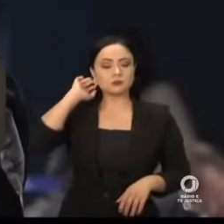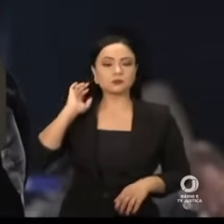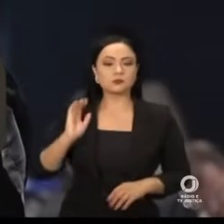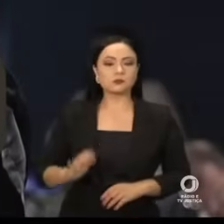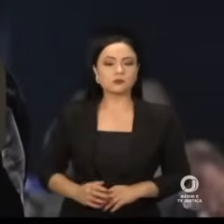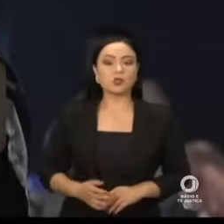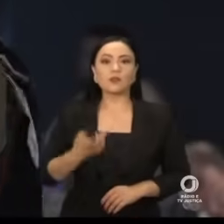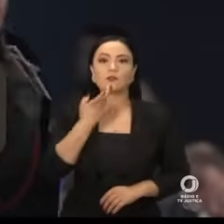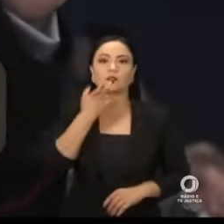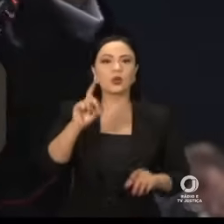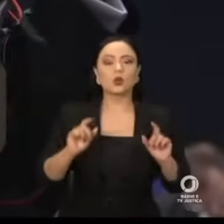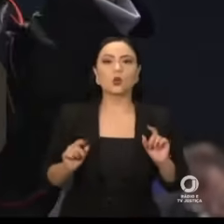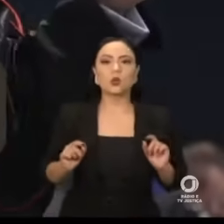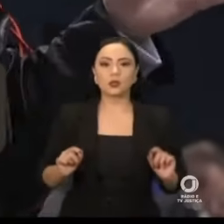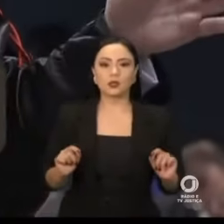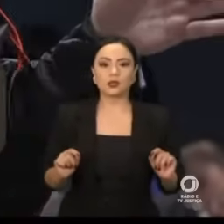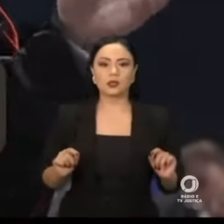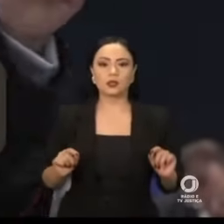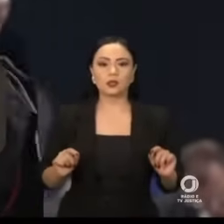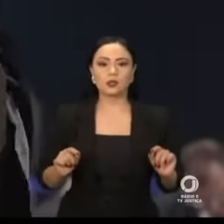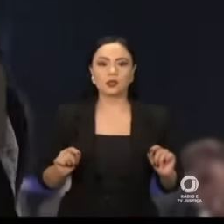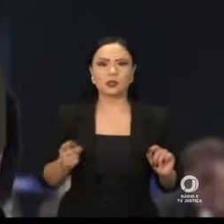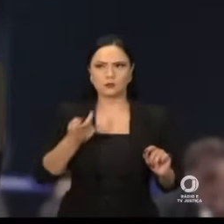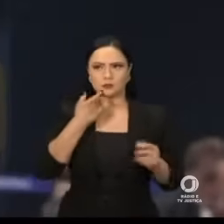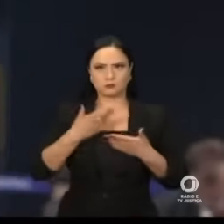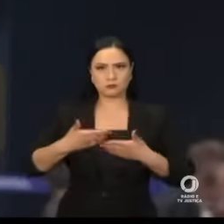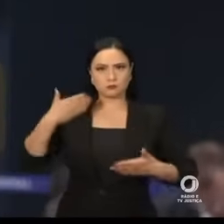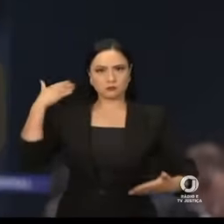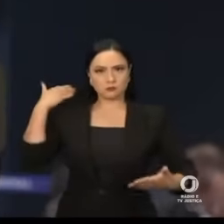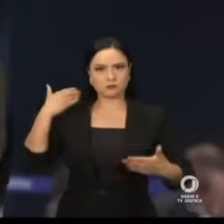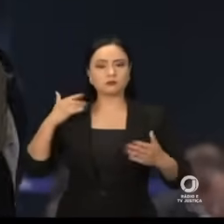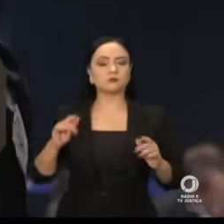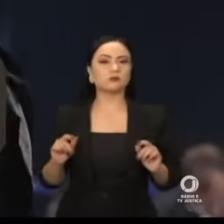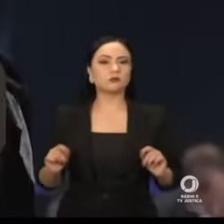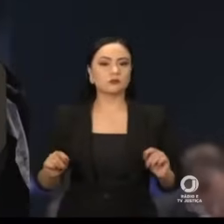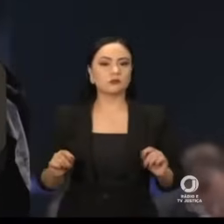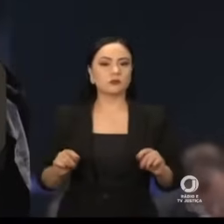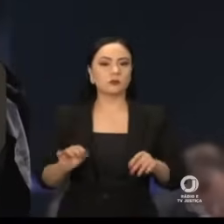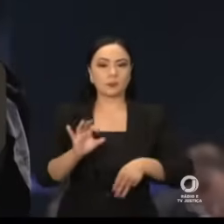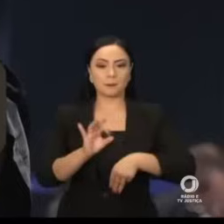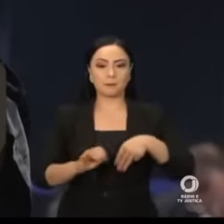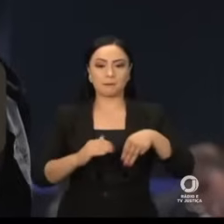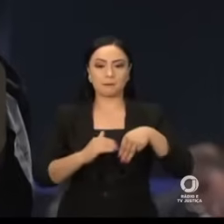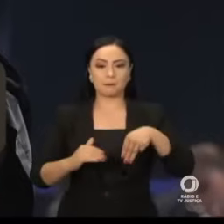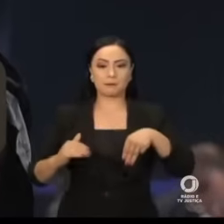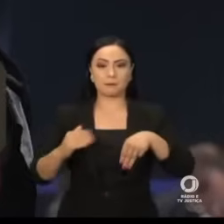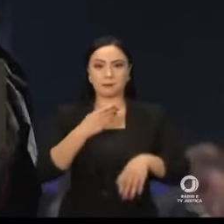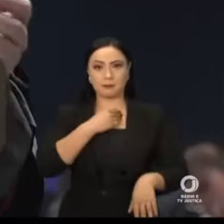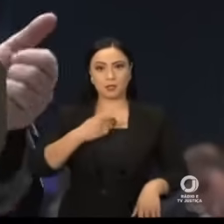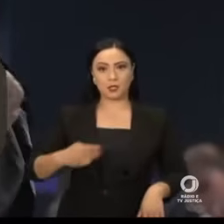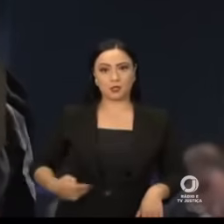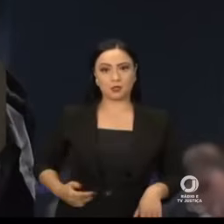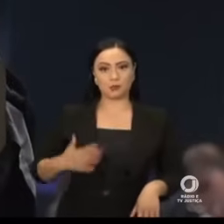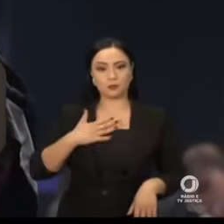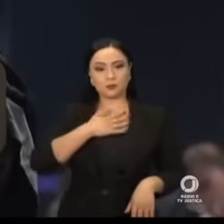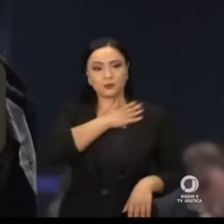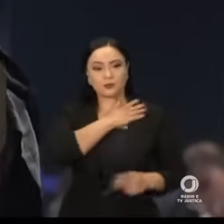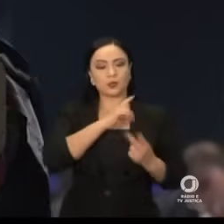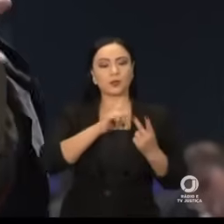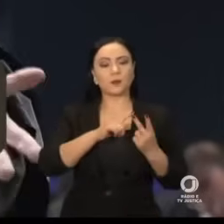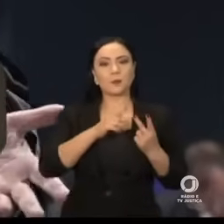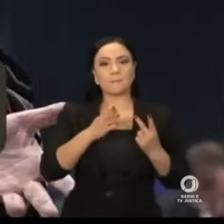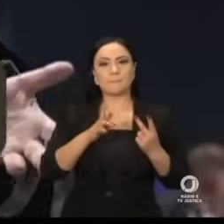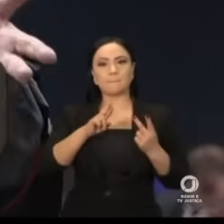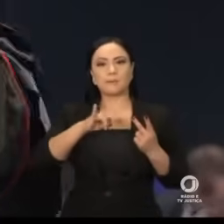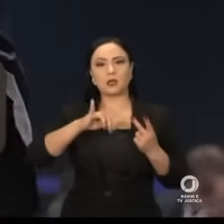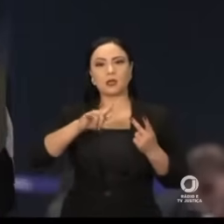disse, como disseram o ministro do Exército e o brigadeiro,